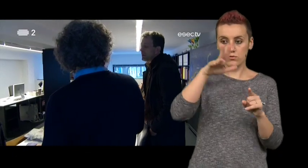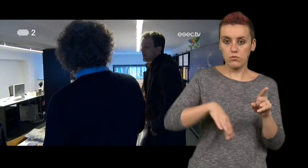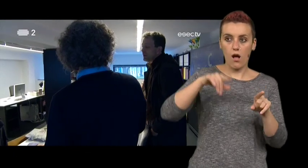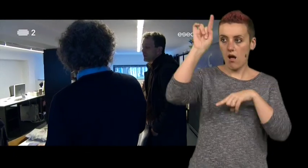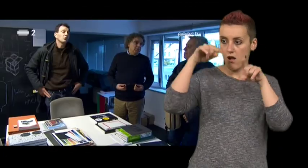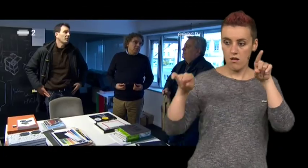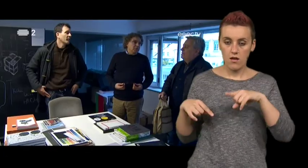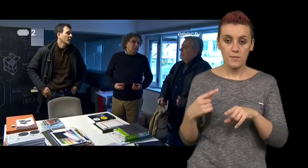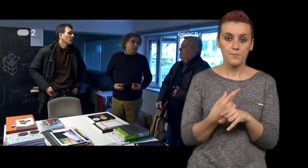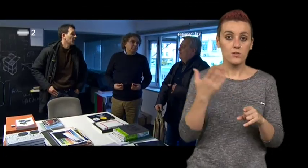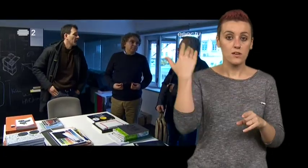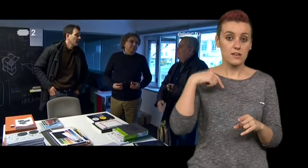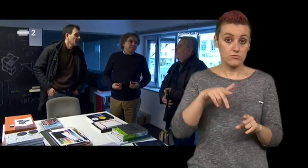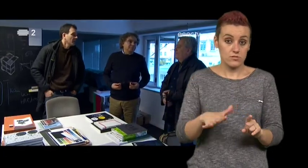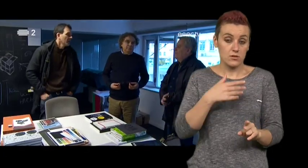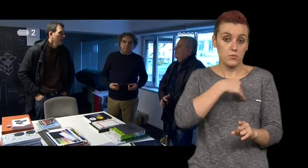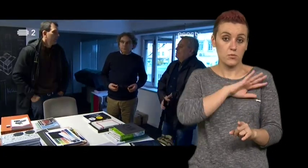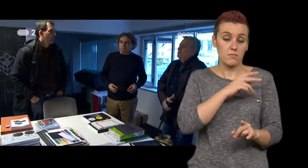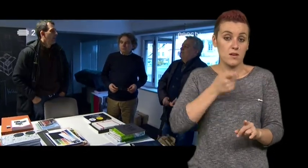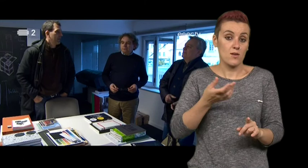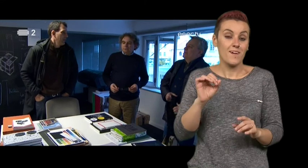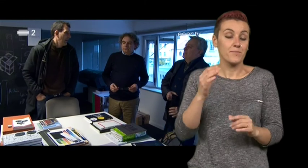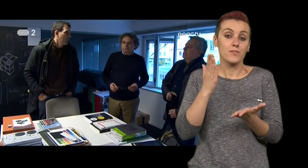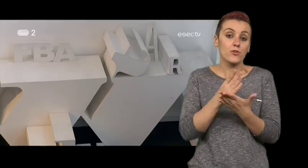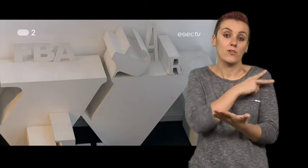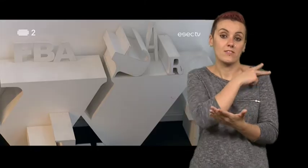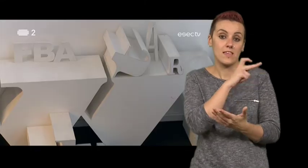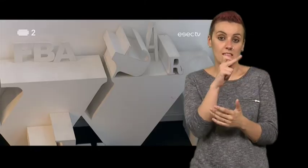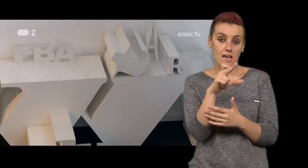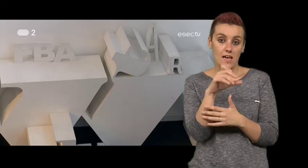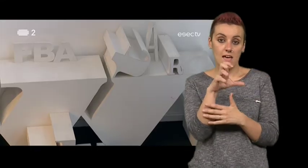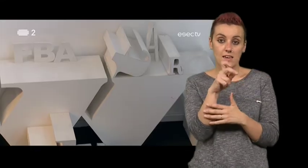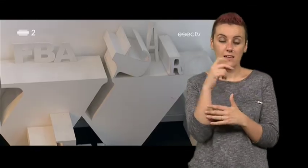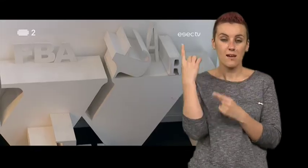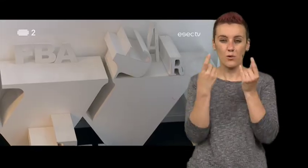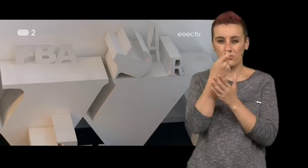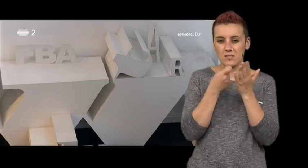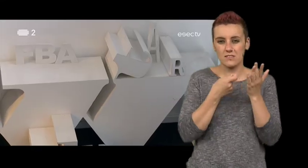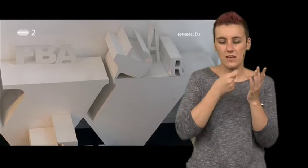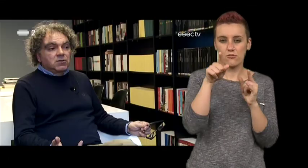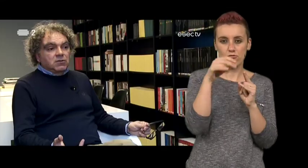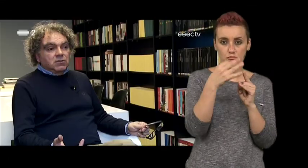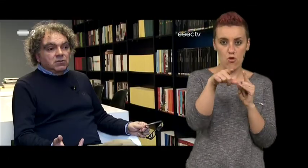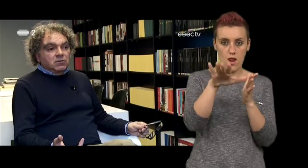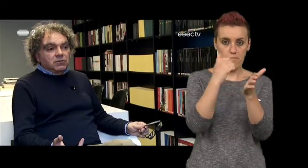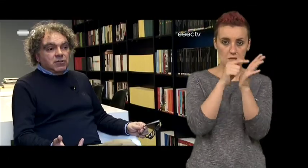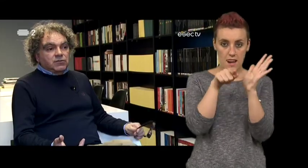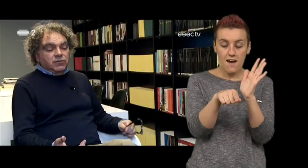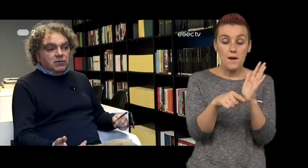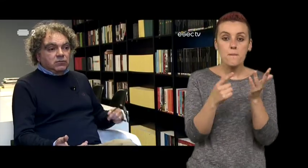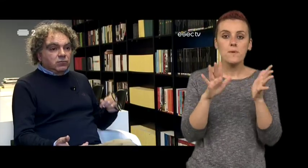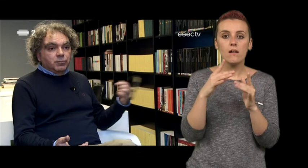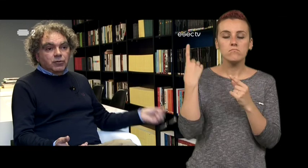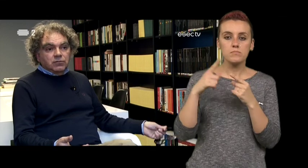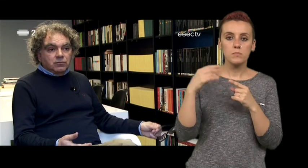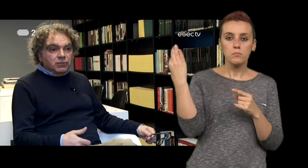né? Cá não havia propriamente, havia a Arca, de onde vieram também alguns designers, mas o resto